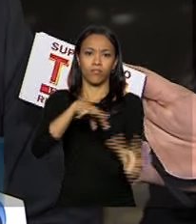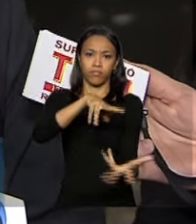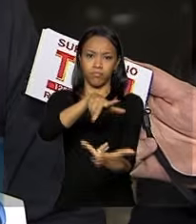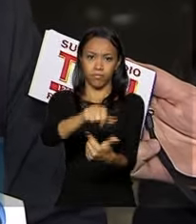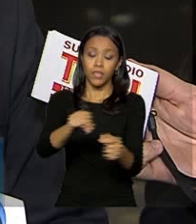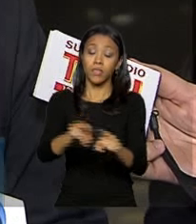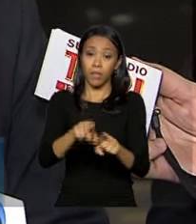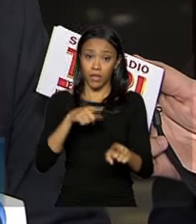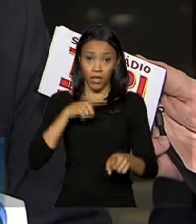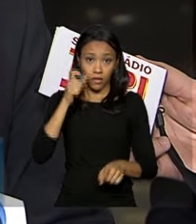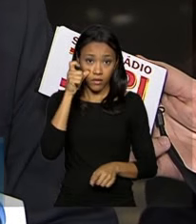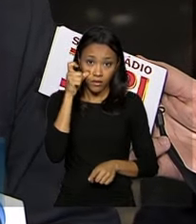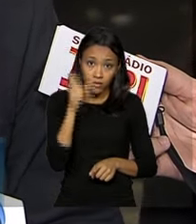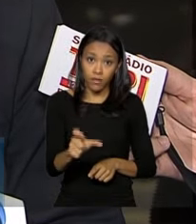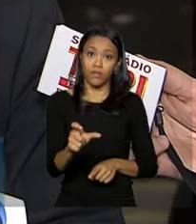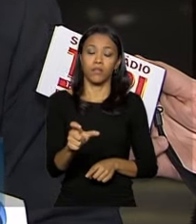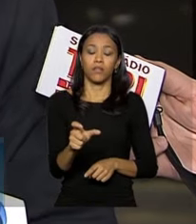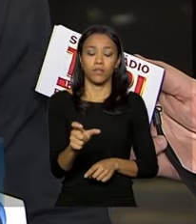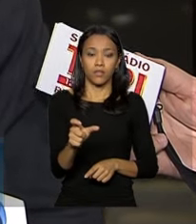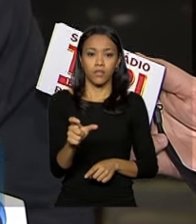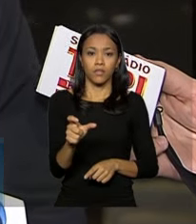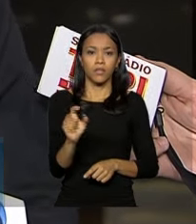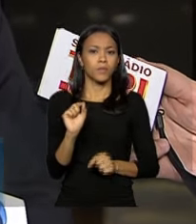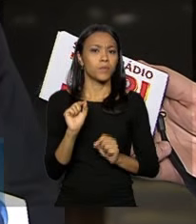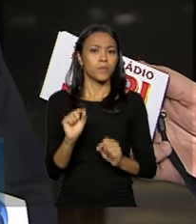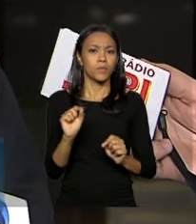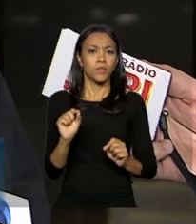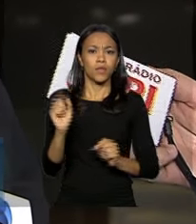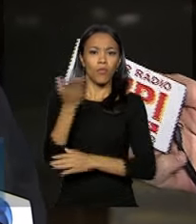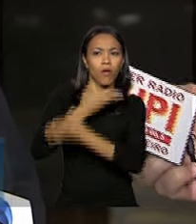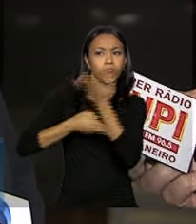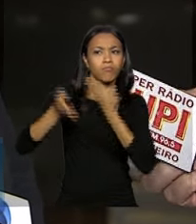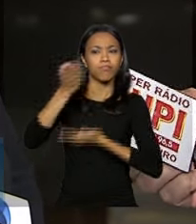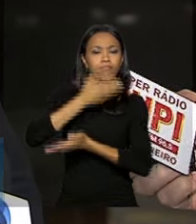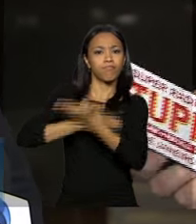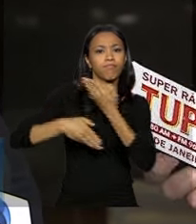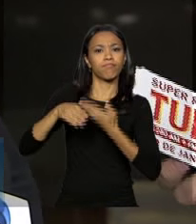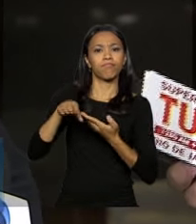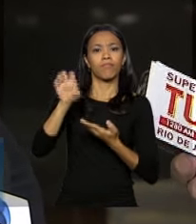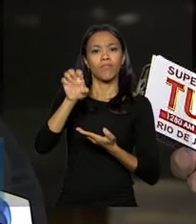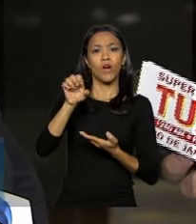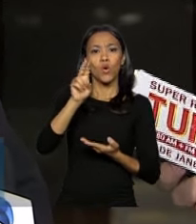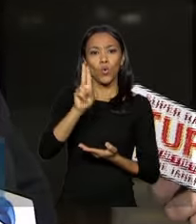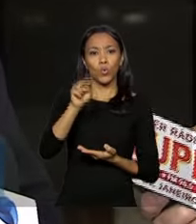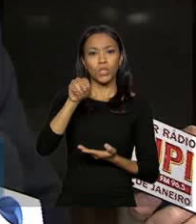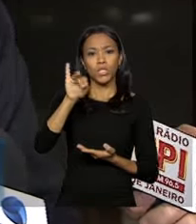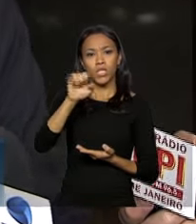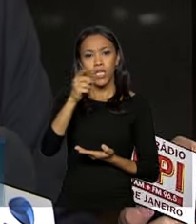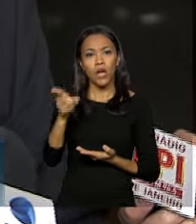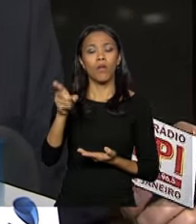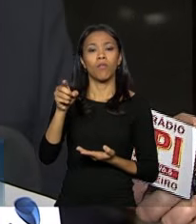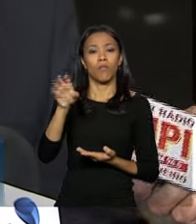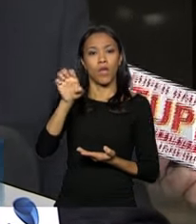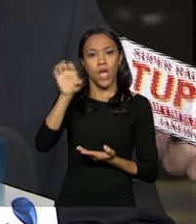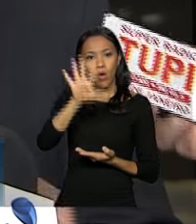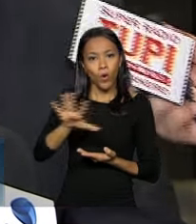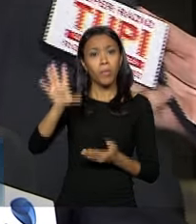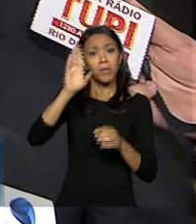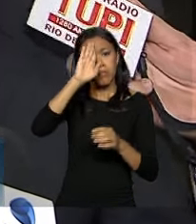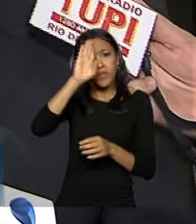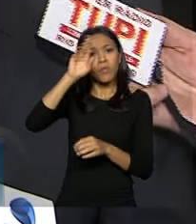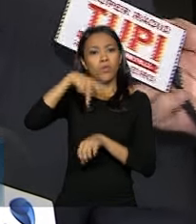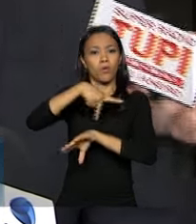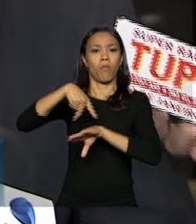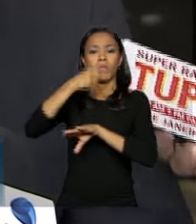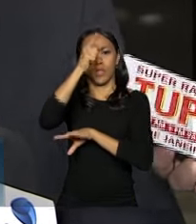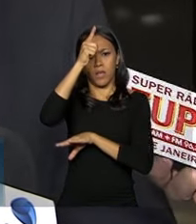um especial interesse na relação com a União Europeia e, de modo particular, com a Alemanha. São empresas de